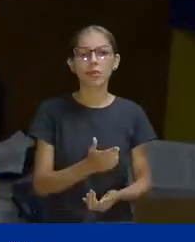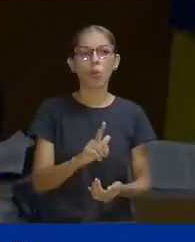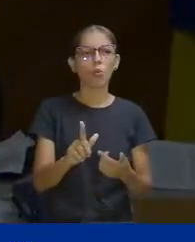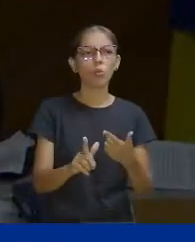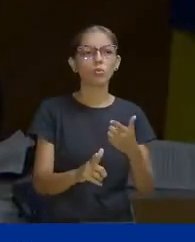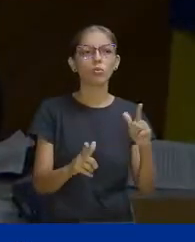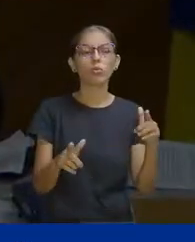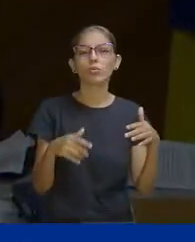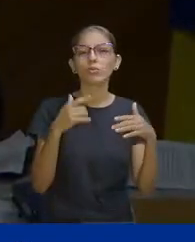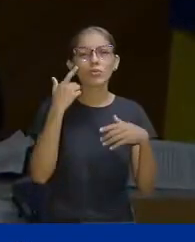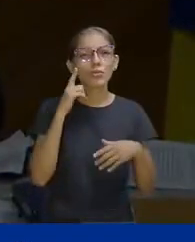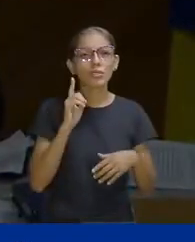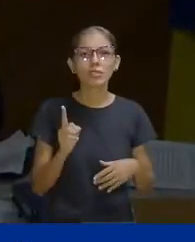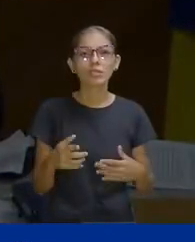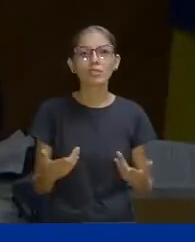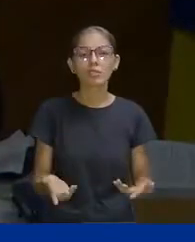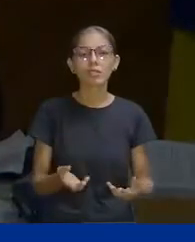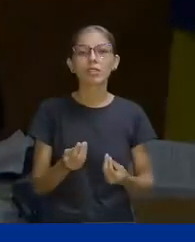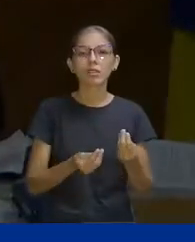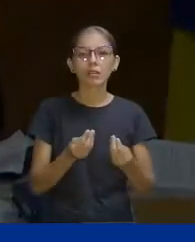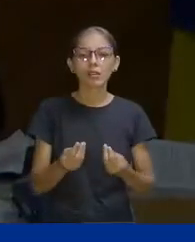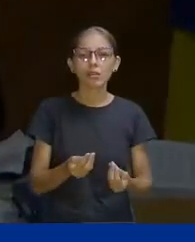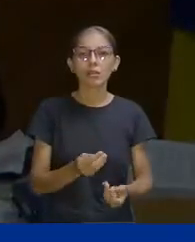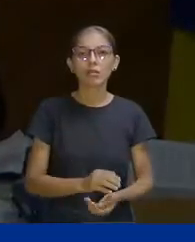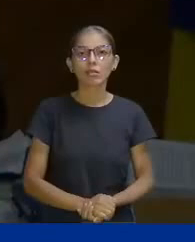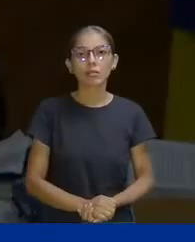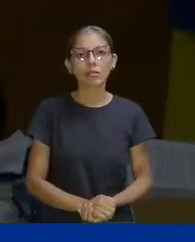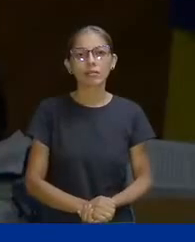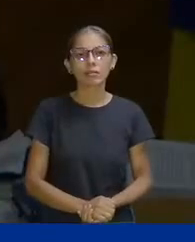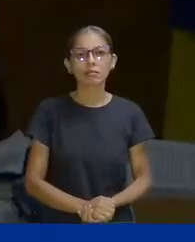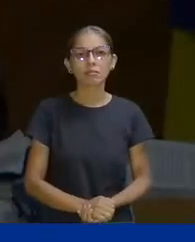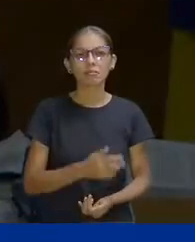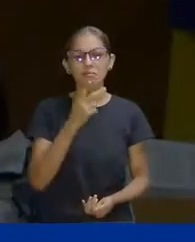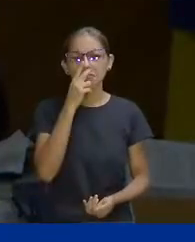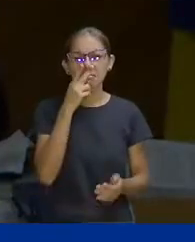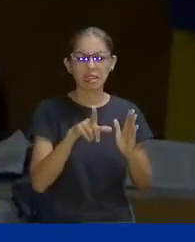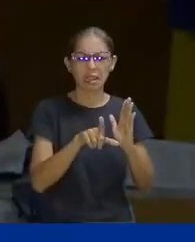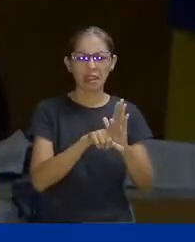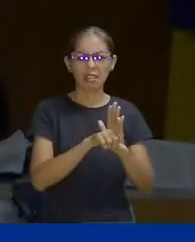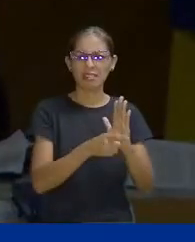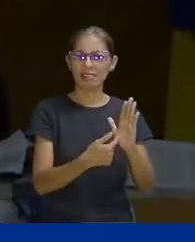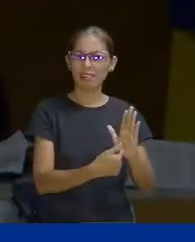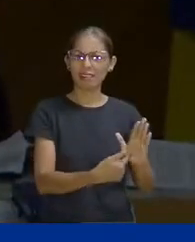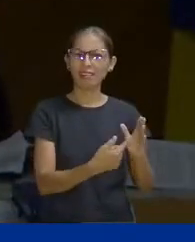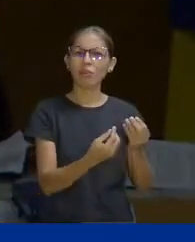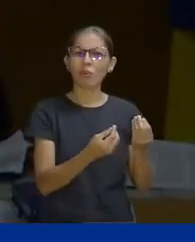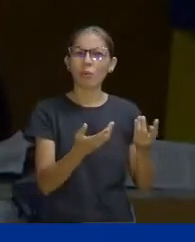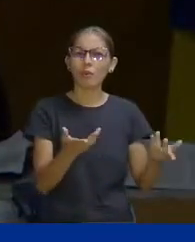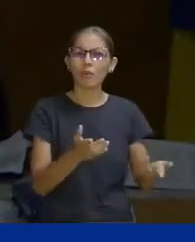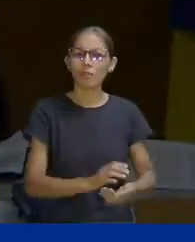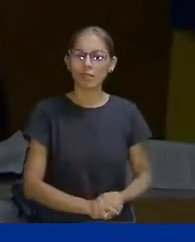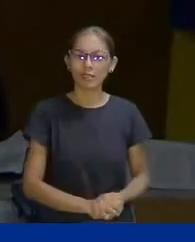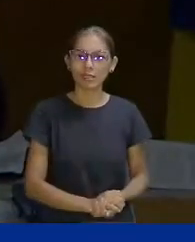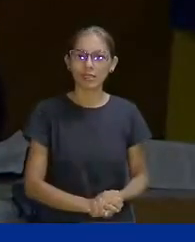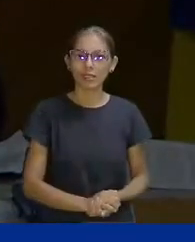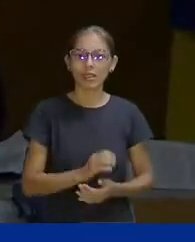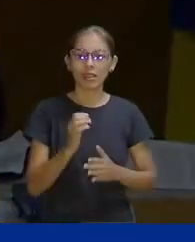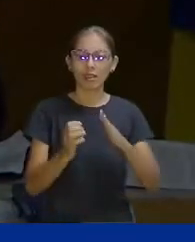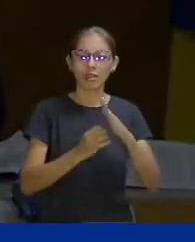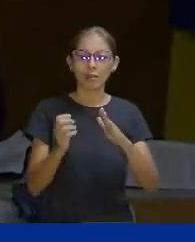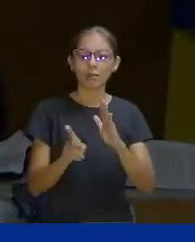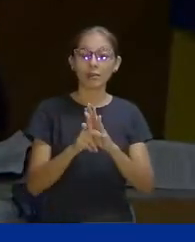repito, legal. Manejo florestal legal de uma empresa de capital estrangeiro que está explorando aqui no